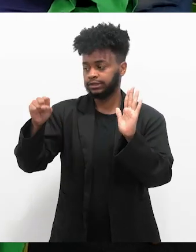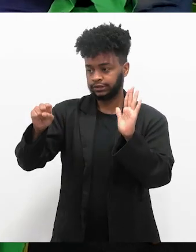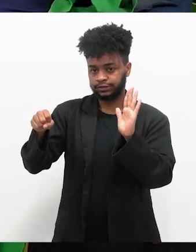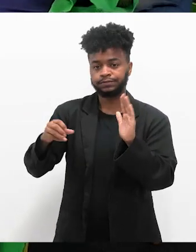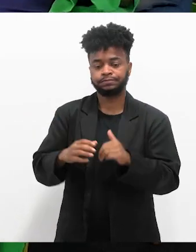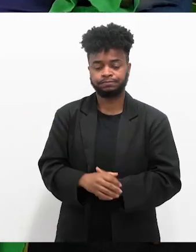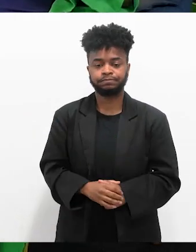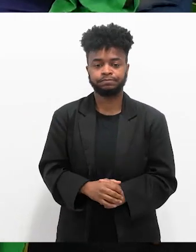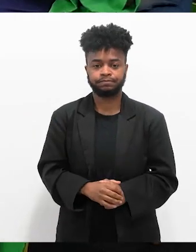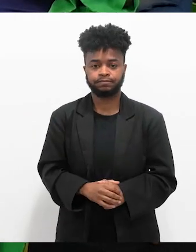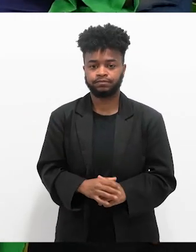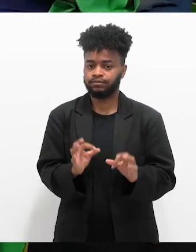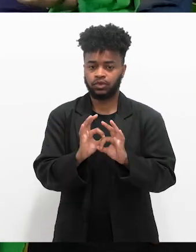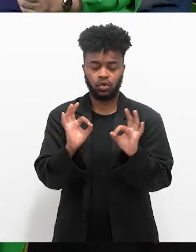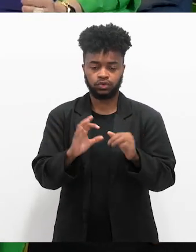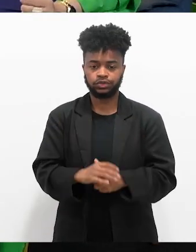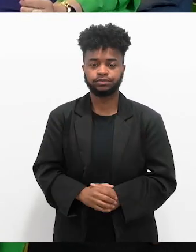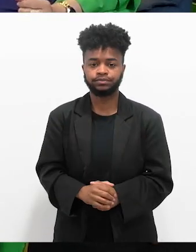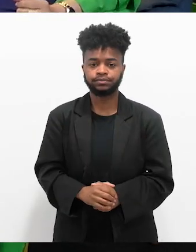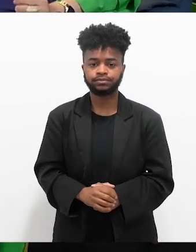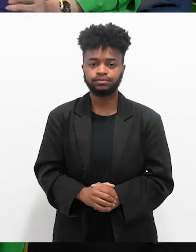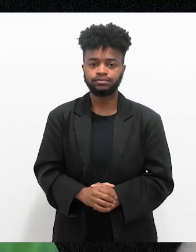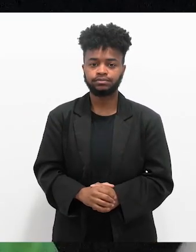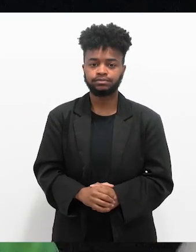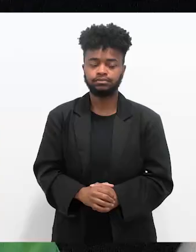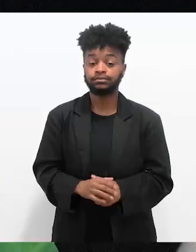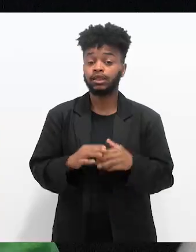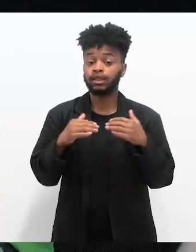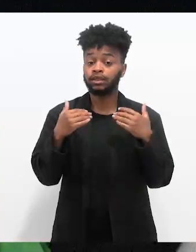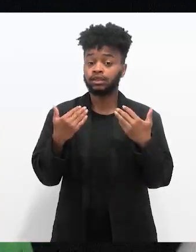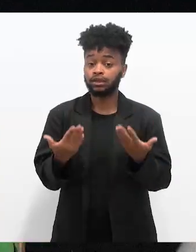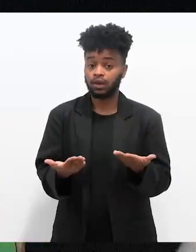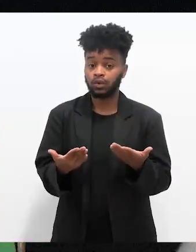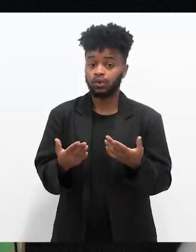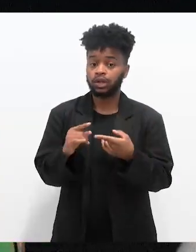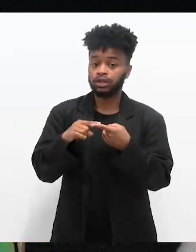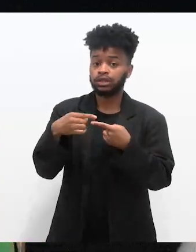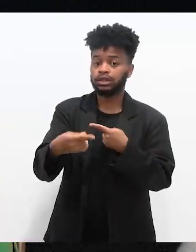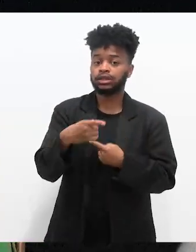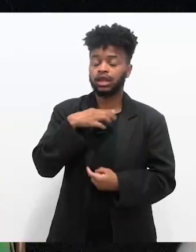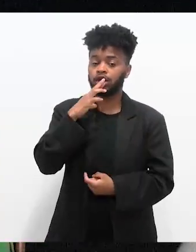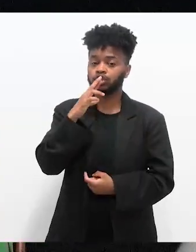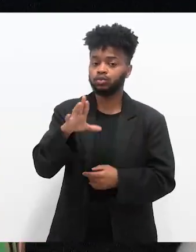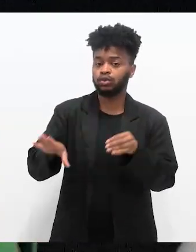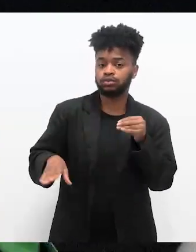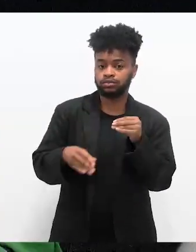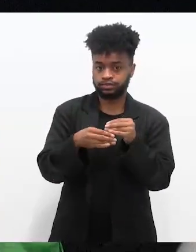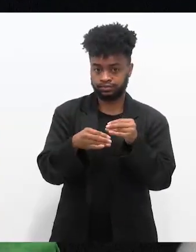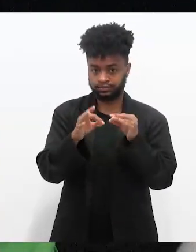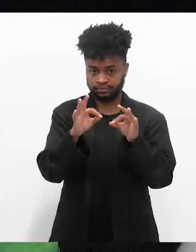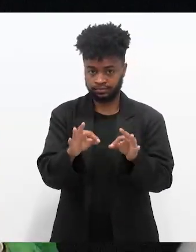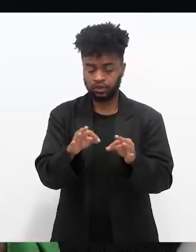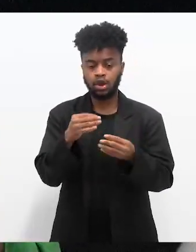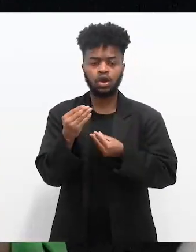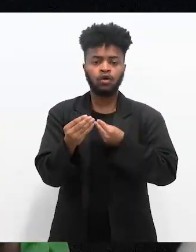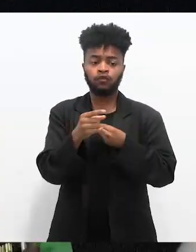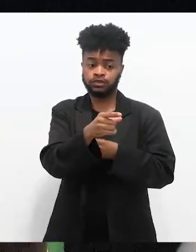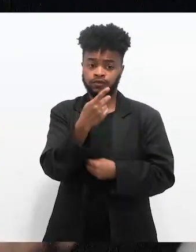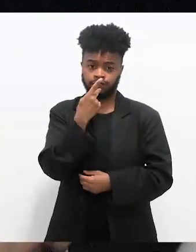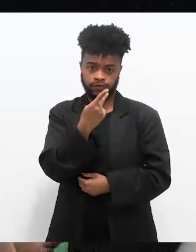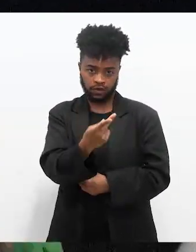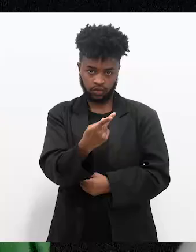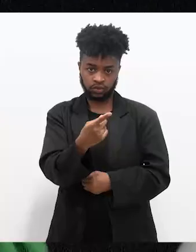escritura, com certeza. Certo. Então, aí vem uma resposta para complementar. Como você